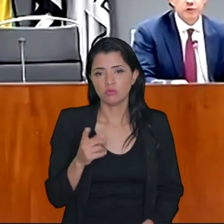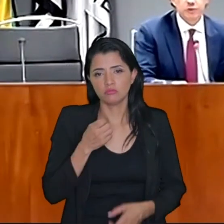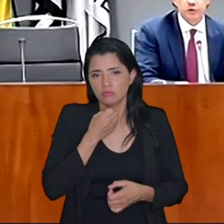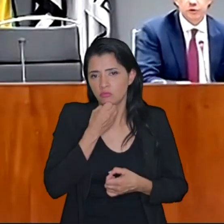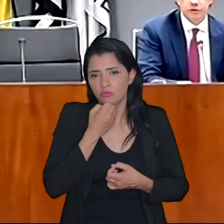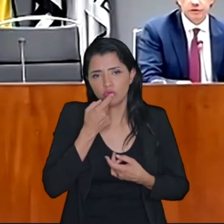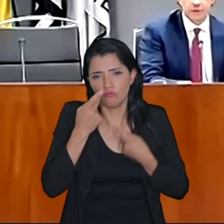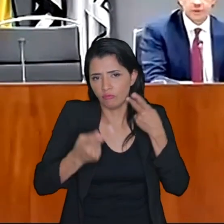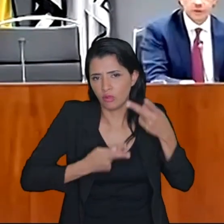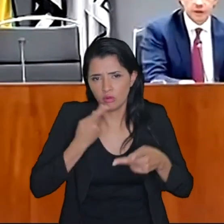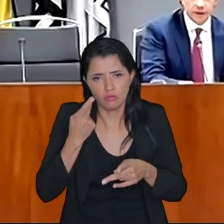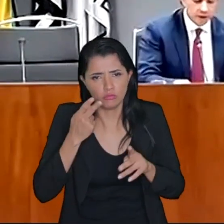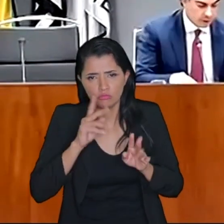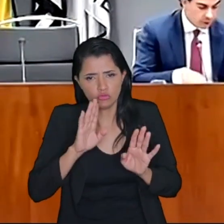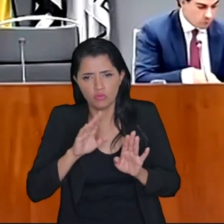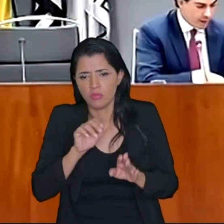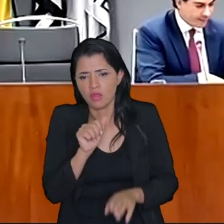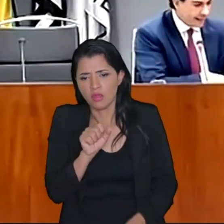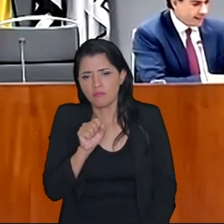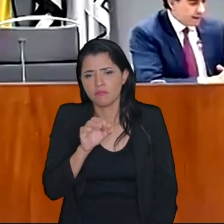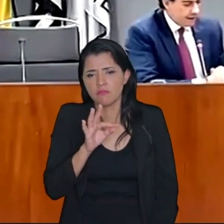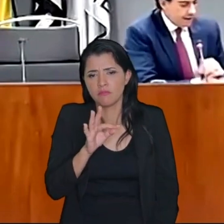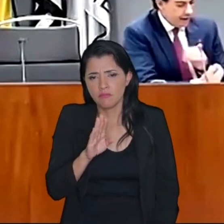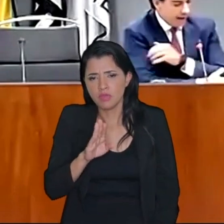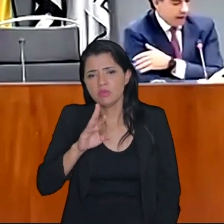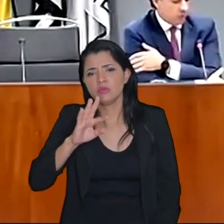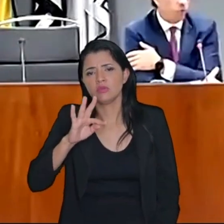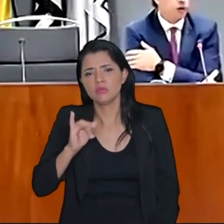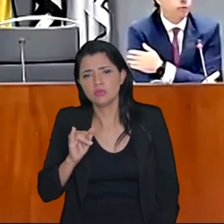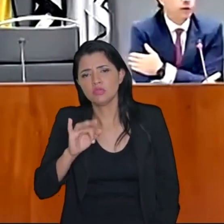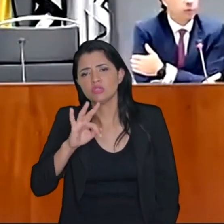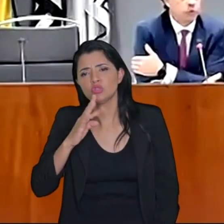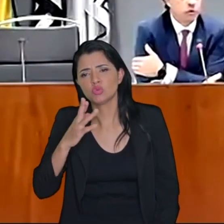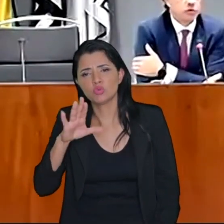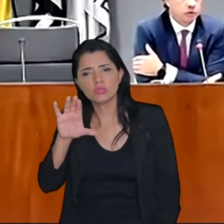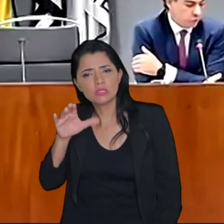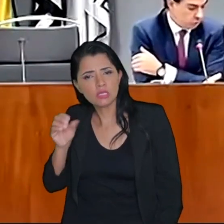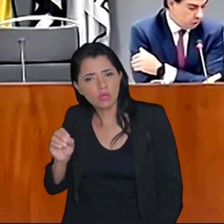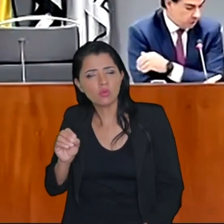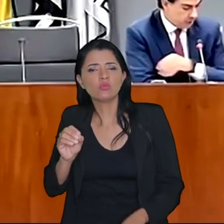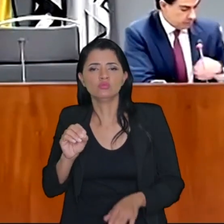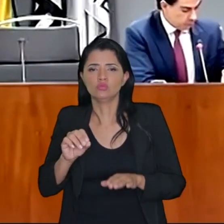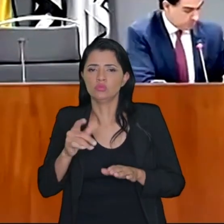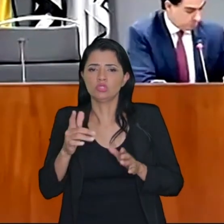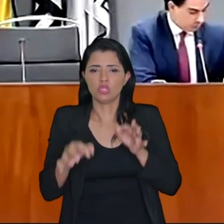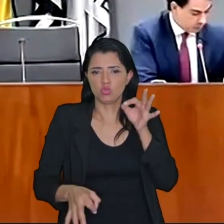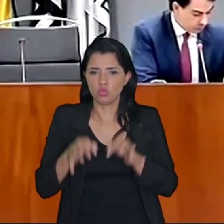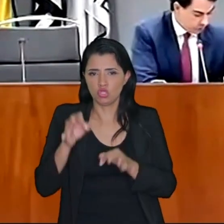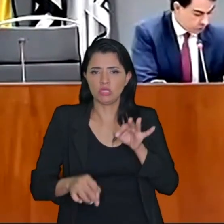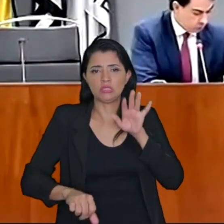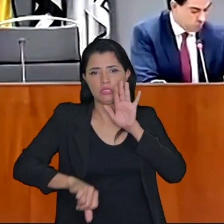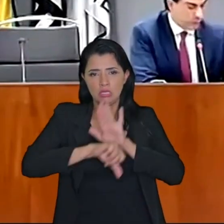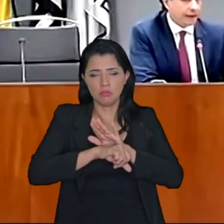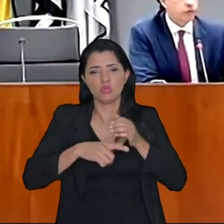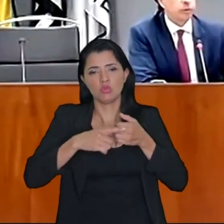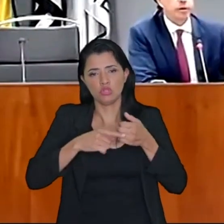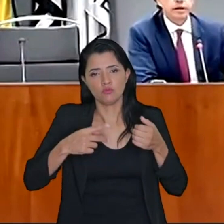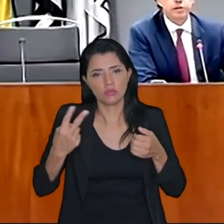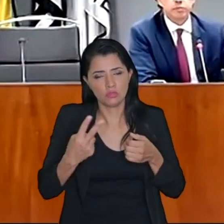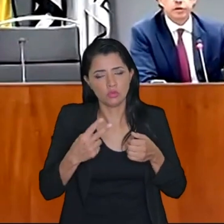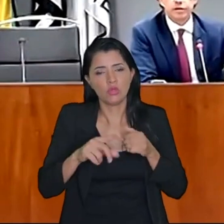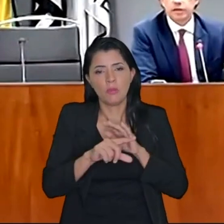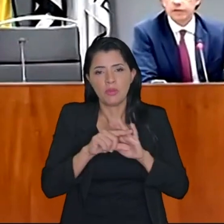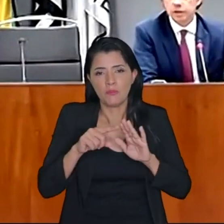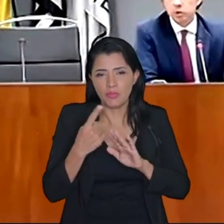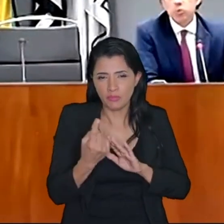sobre obstrução da justiça, então fica aqui colmatada a lacuna. O crime de obstrução da justiça, na forma do artigo 2º, parágrafo 1º